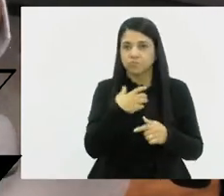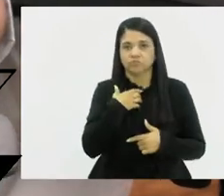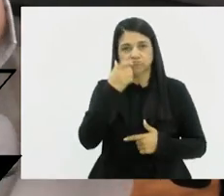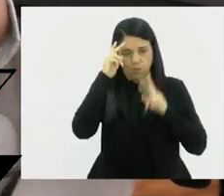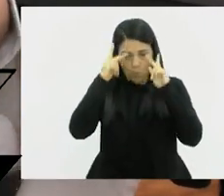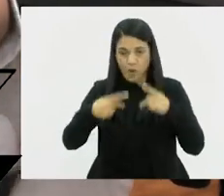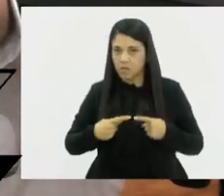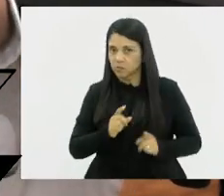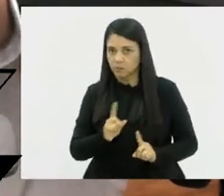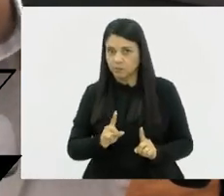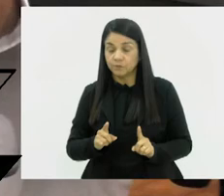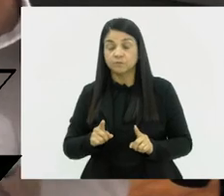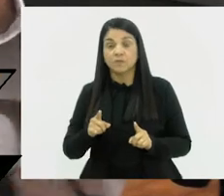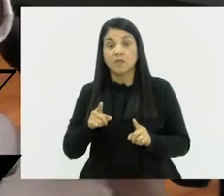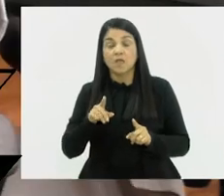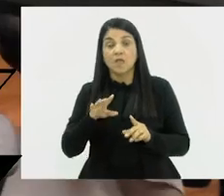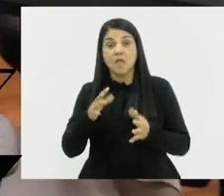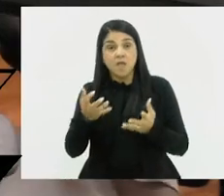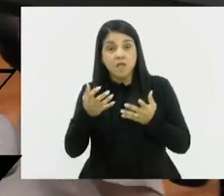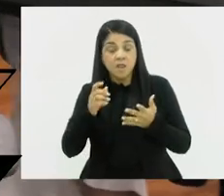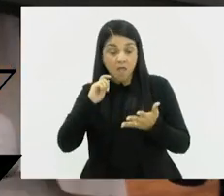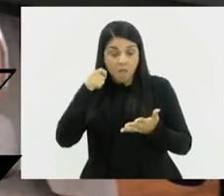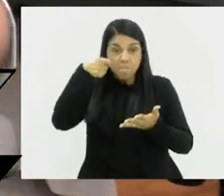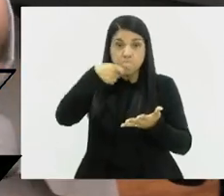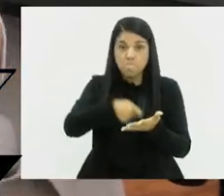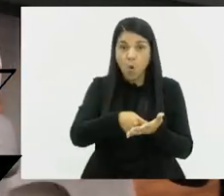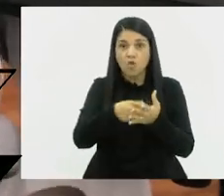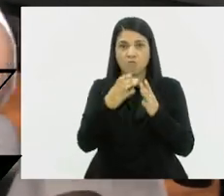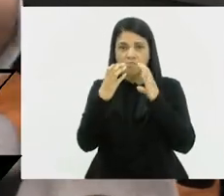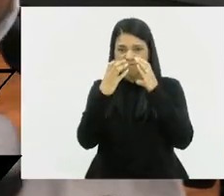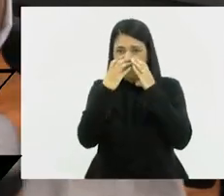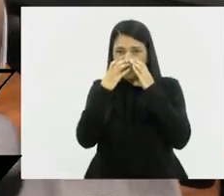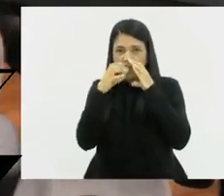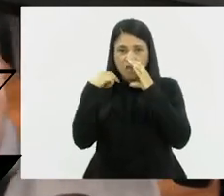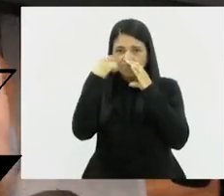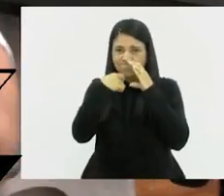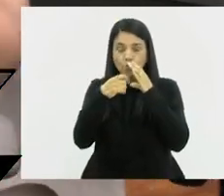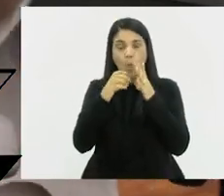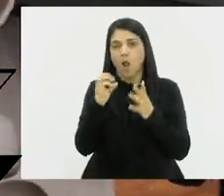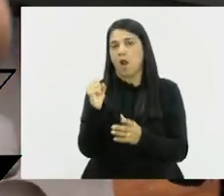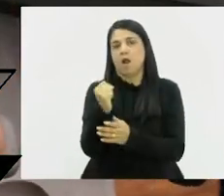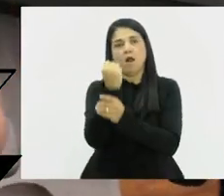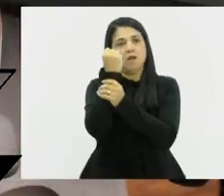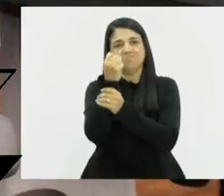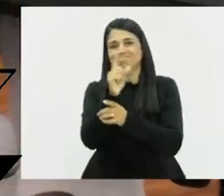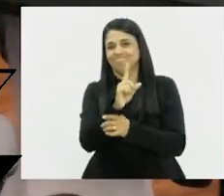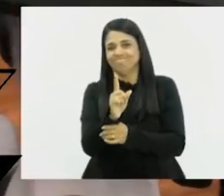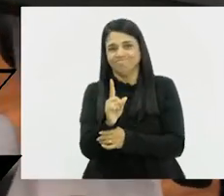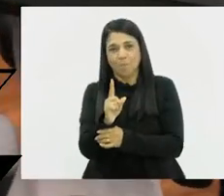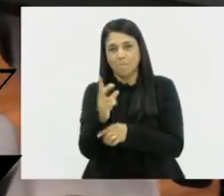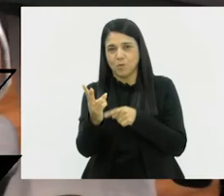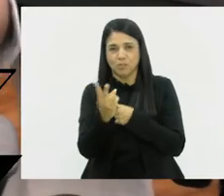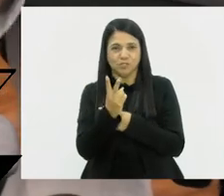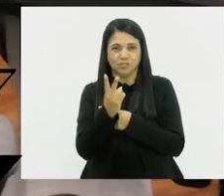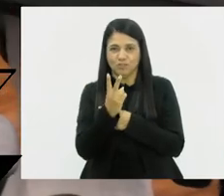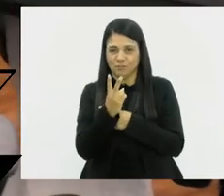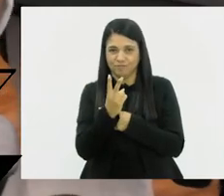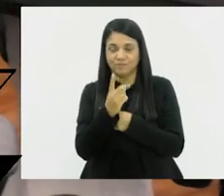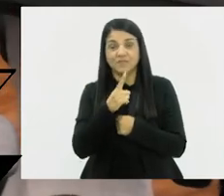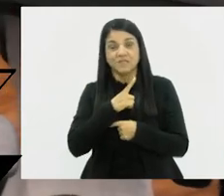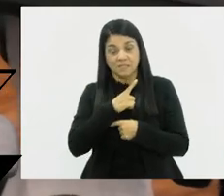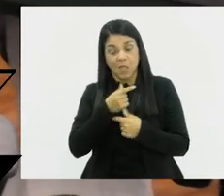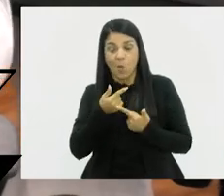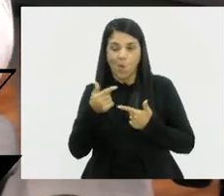esses animais, né, usem focieira não é garantia que vai estar protegendo. Existem